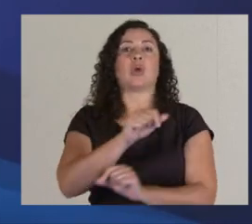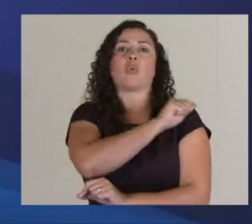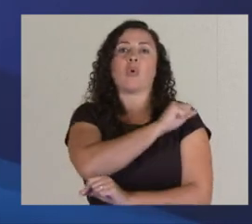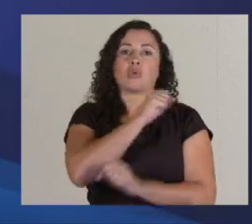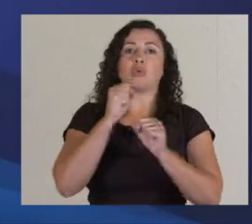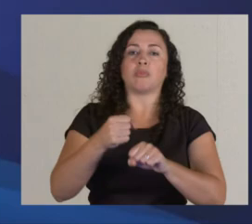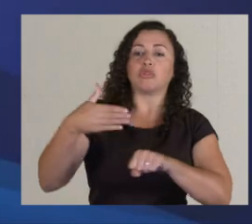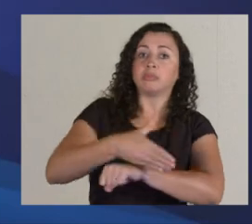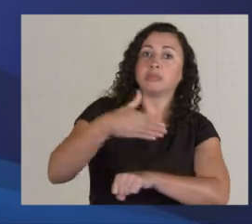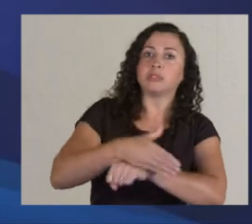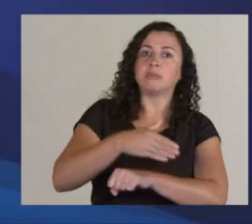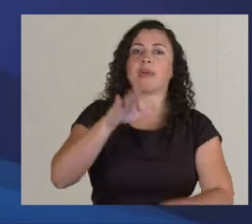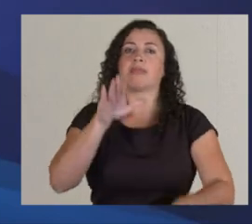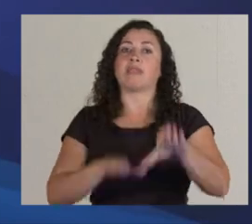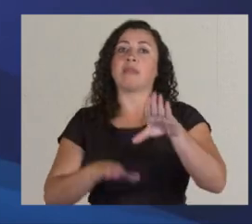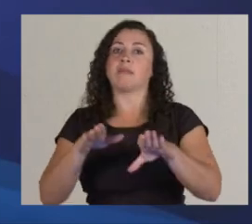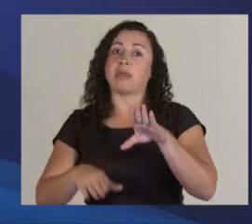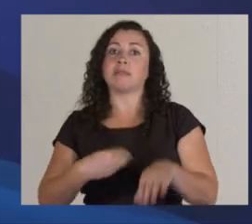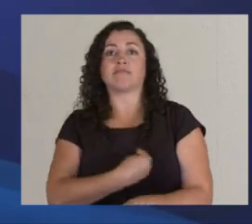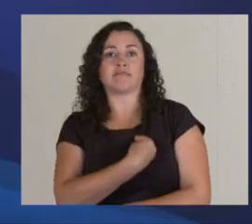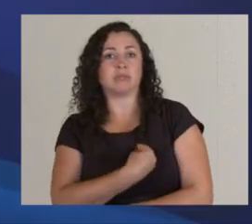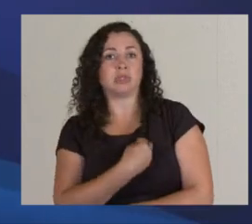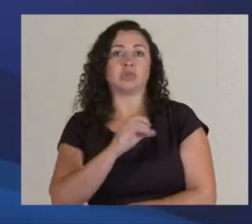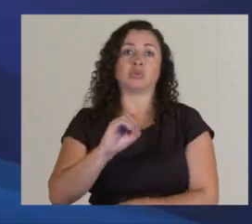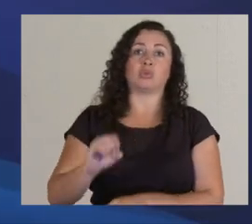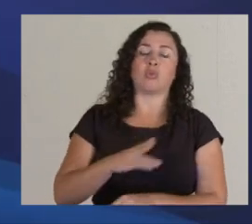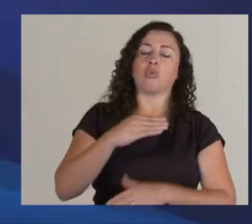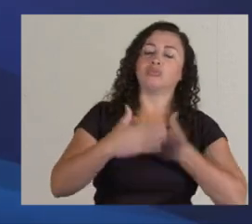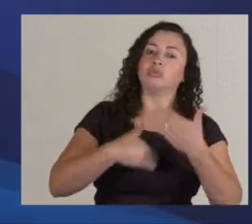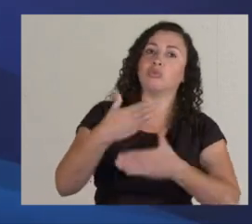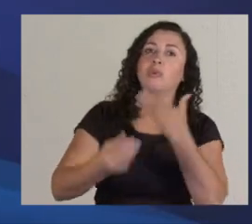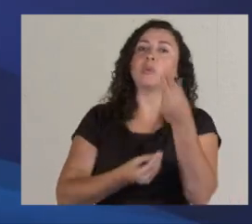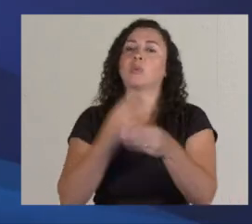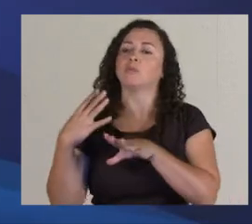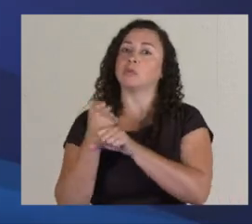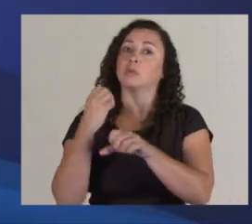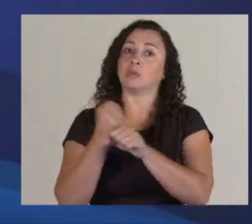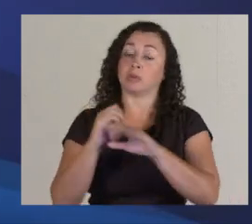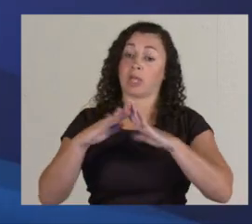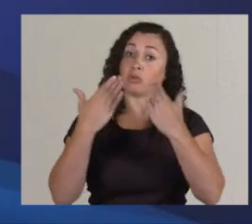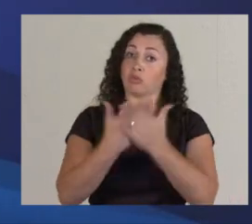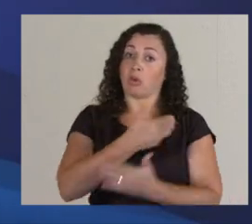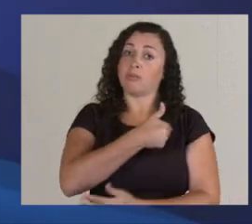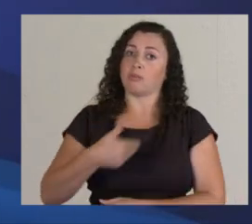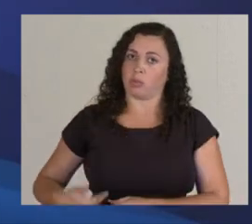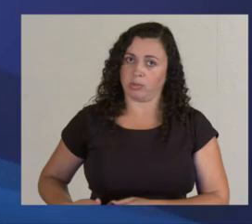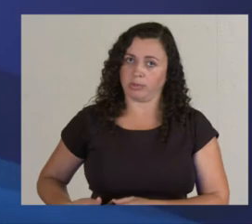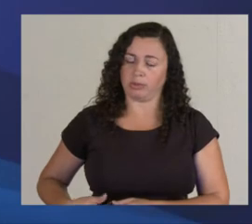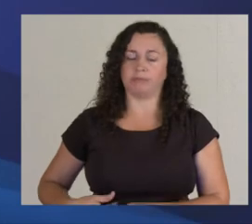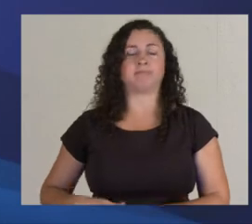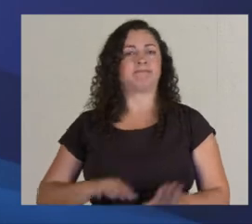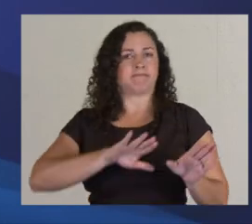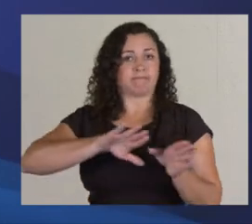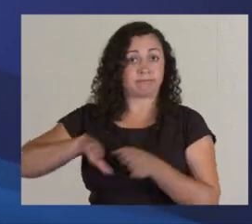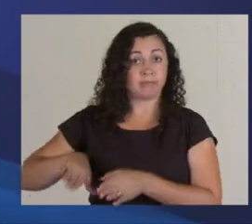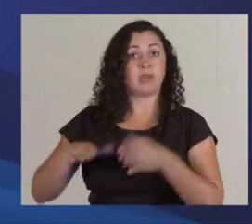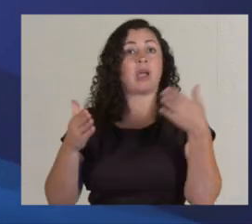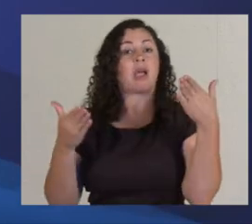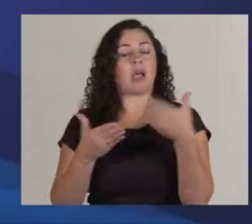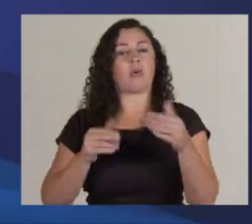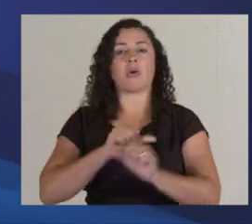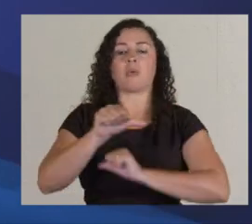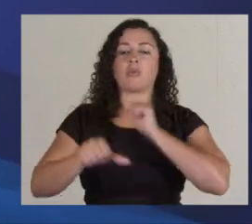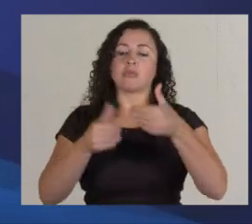menor presença conforme a performance desses estudantes da escola pública. Agora, o que nós vamos mudar, e isso